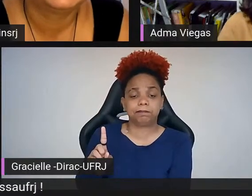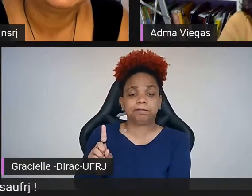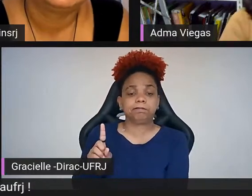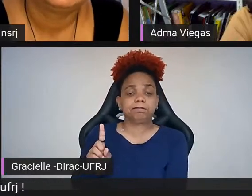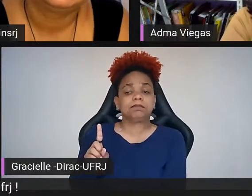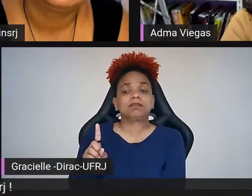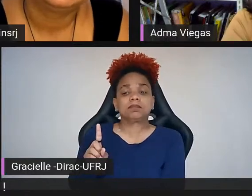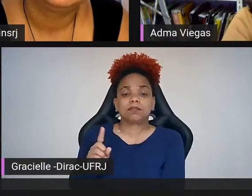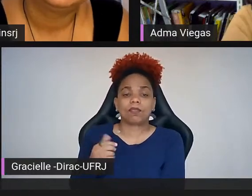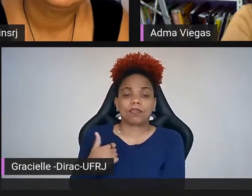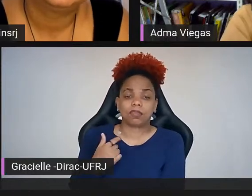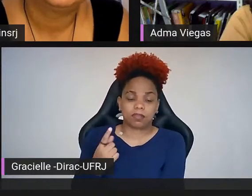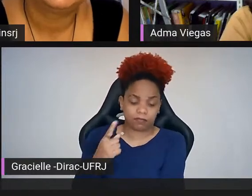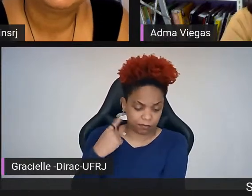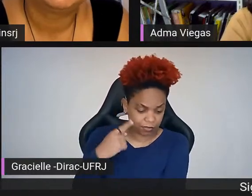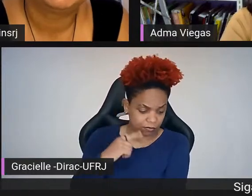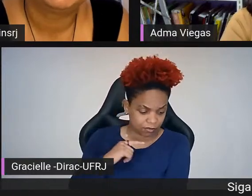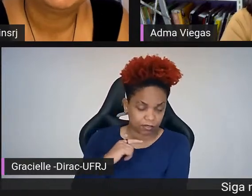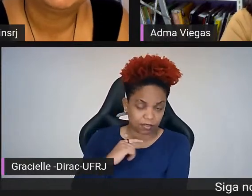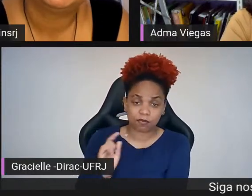das personagens, né,